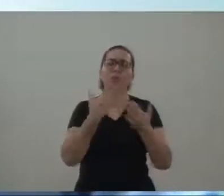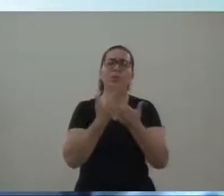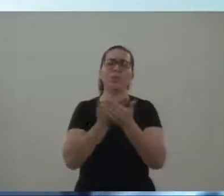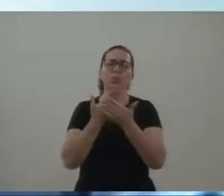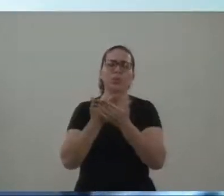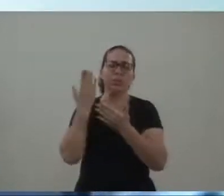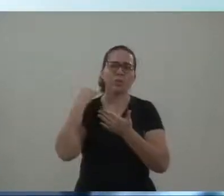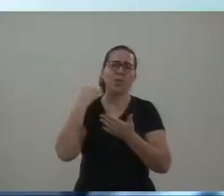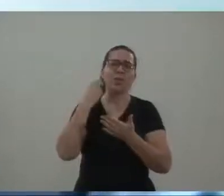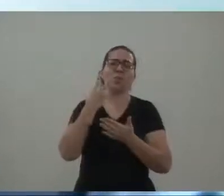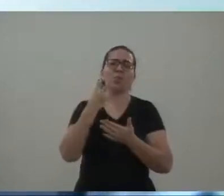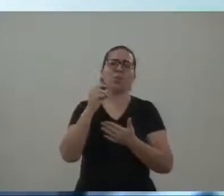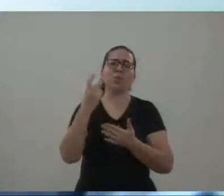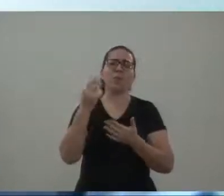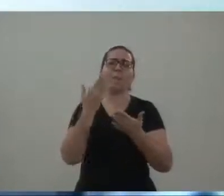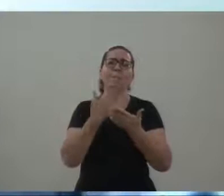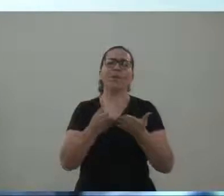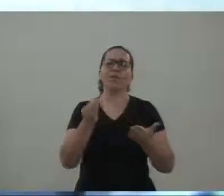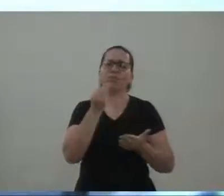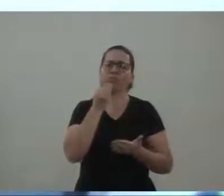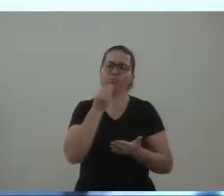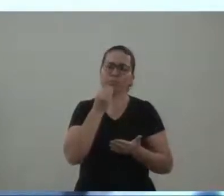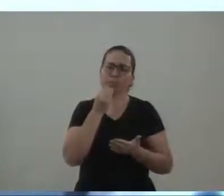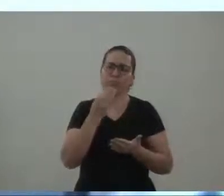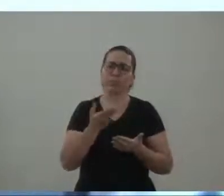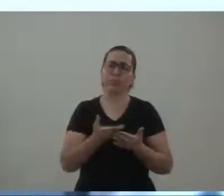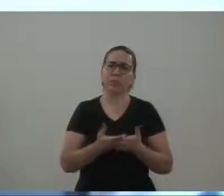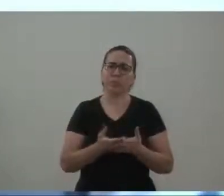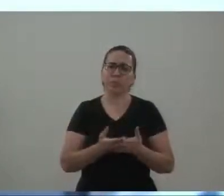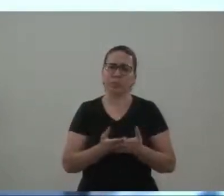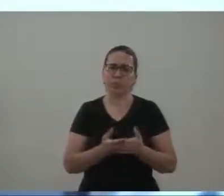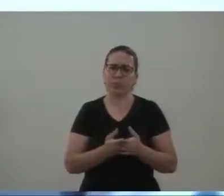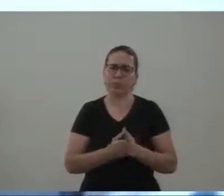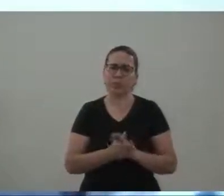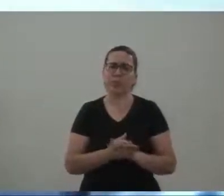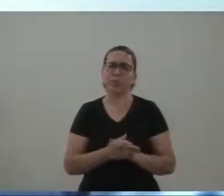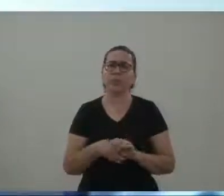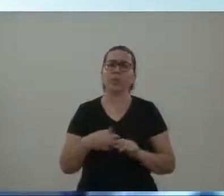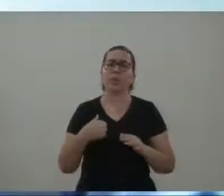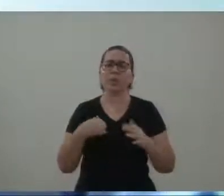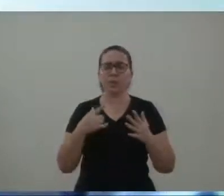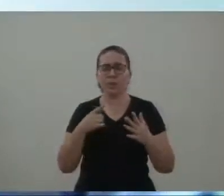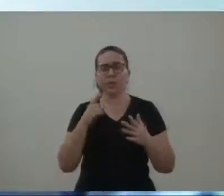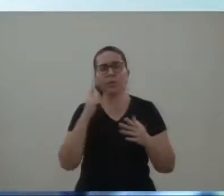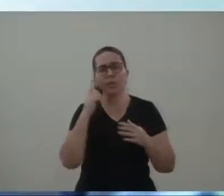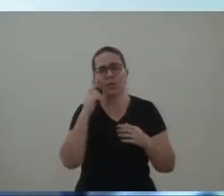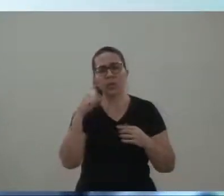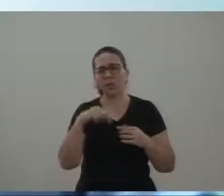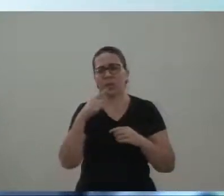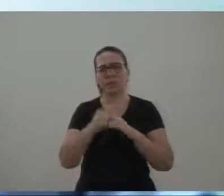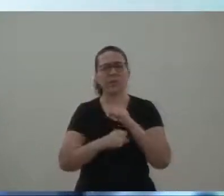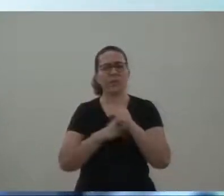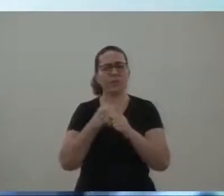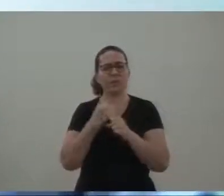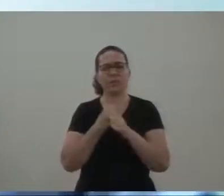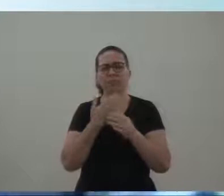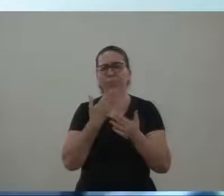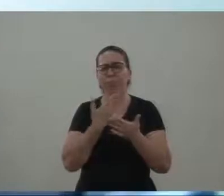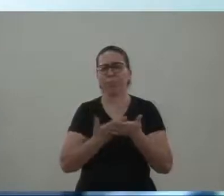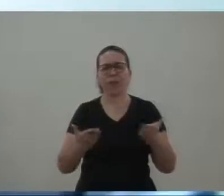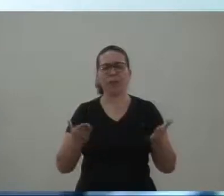nesse ano. Mas que nem por isso, volto a dizer, a gente deva considerar que esse foi um ano perdido.